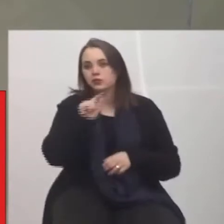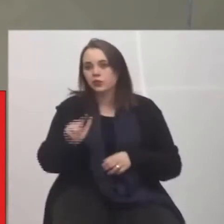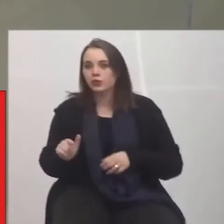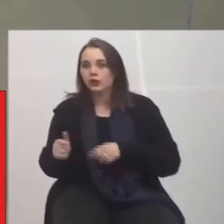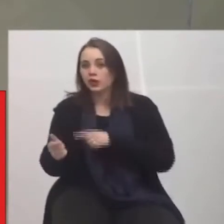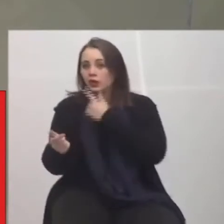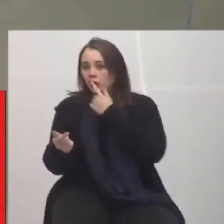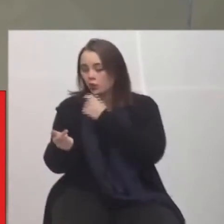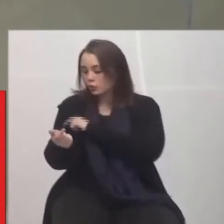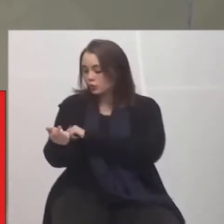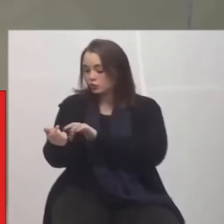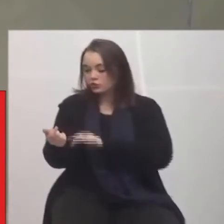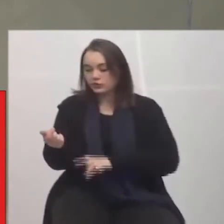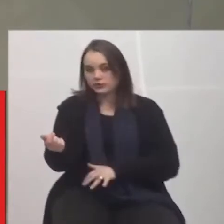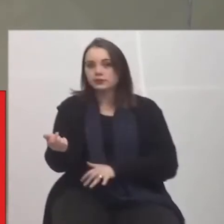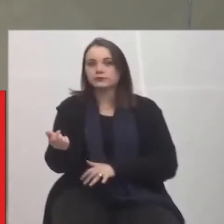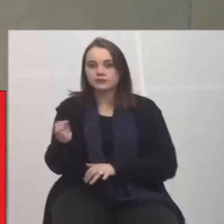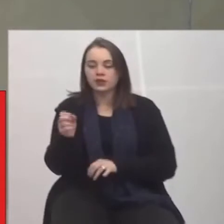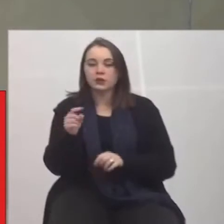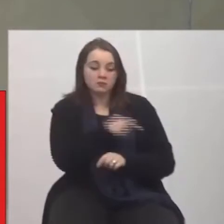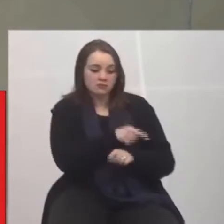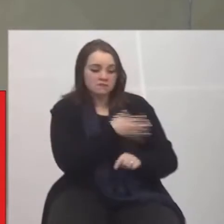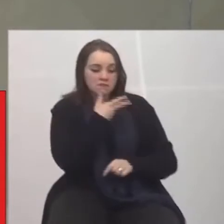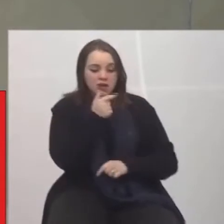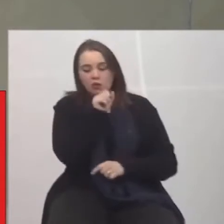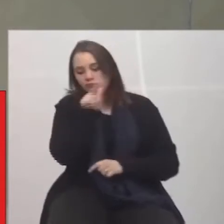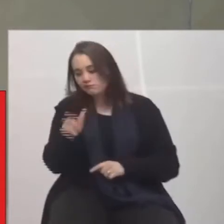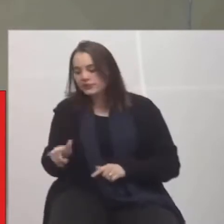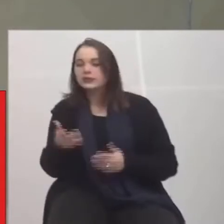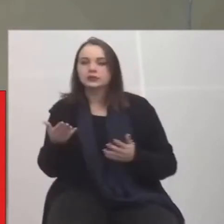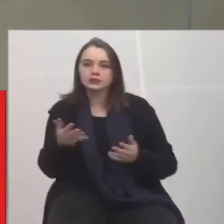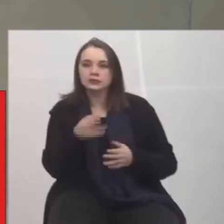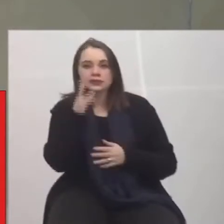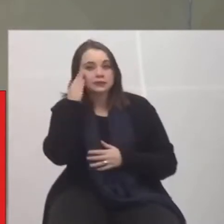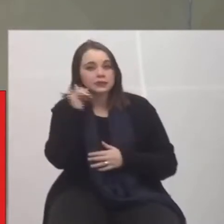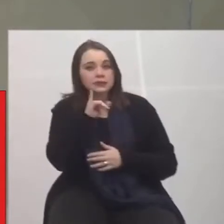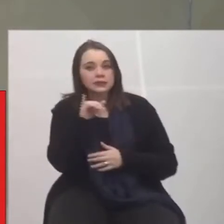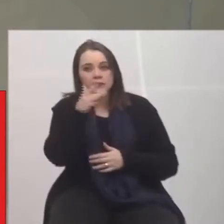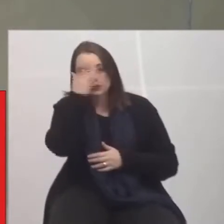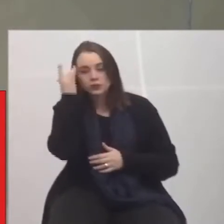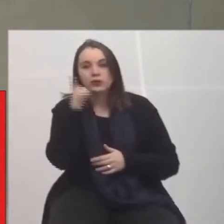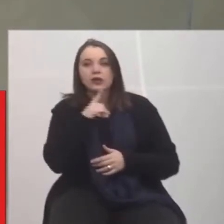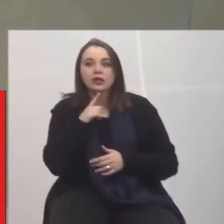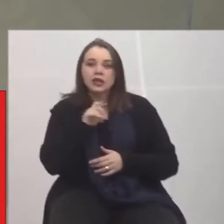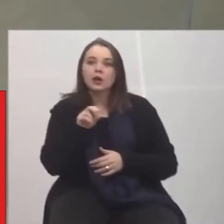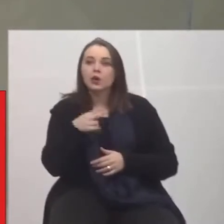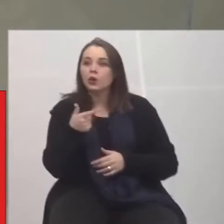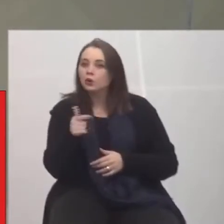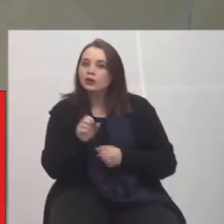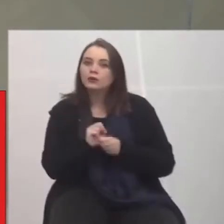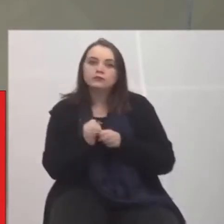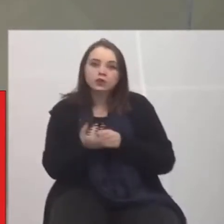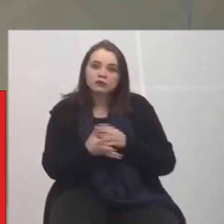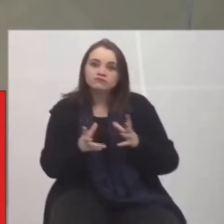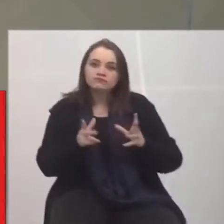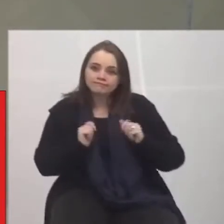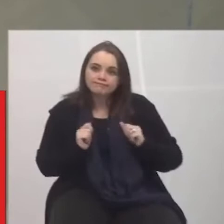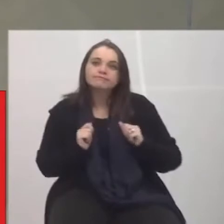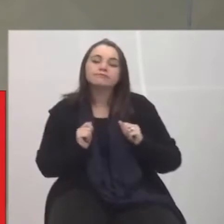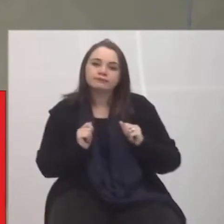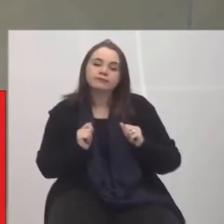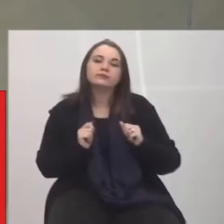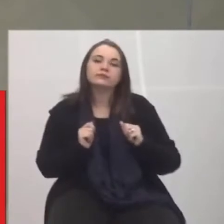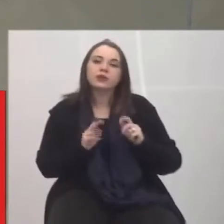porque para diagnóstico, o antígeno é muito mais eficiente. Então, no quadrimestre anterior ainda se fazia os dois,